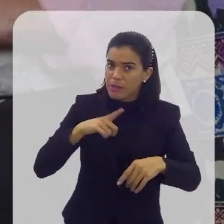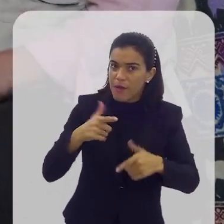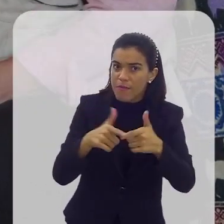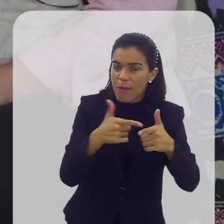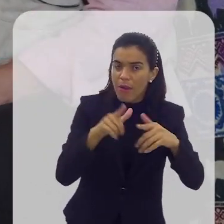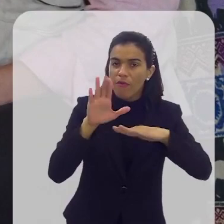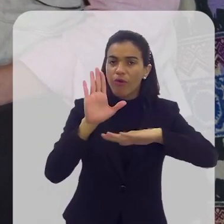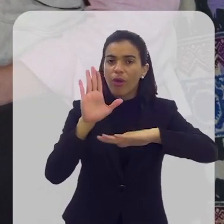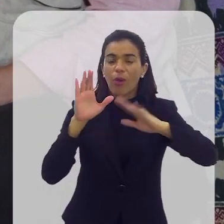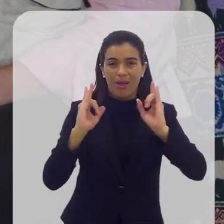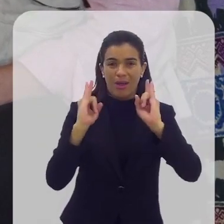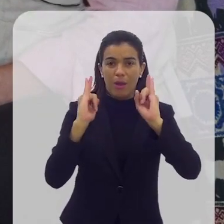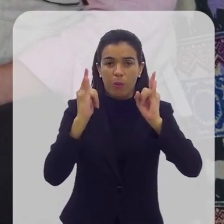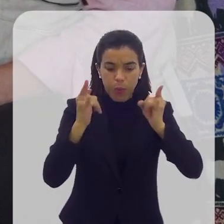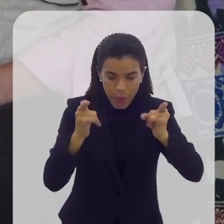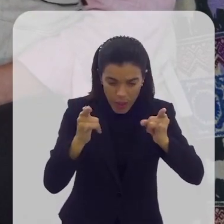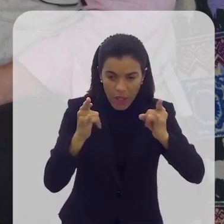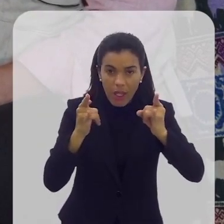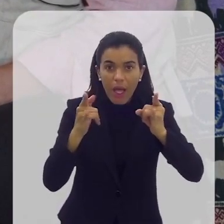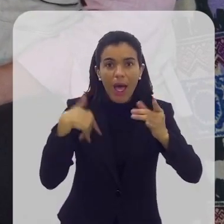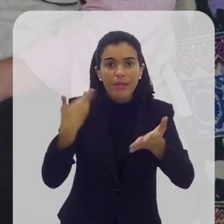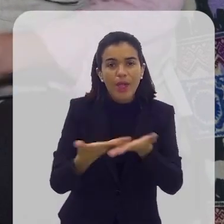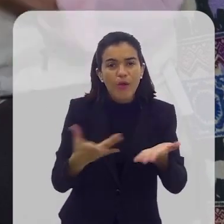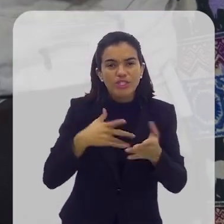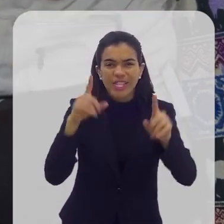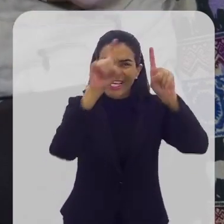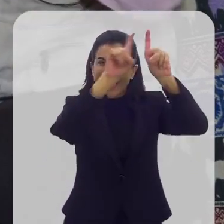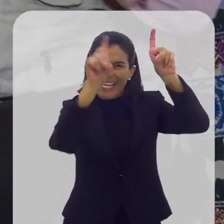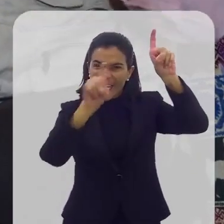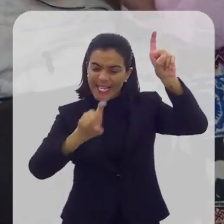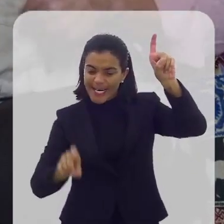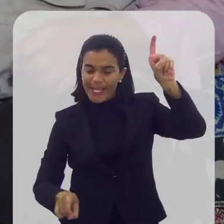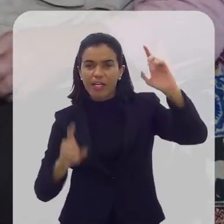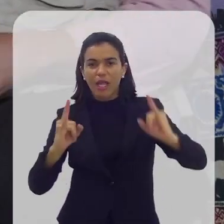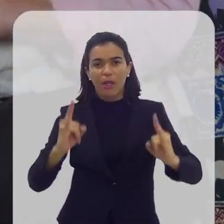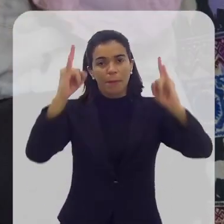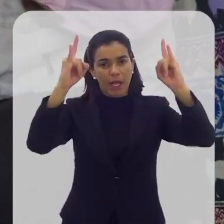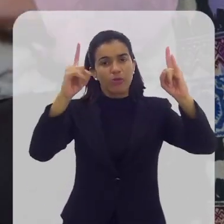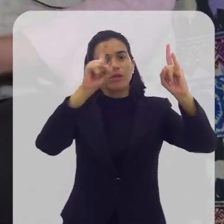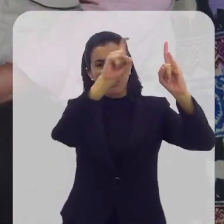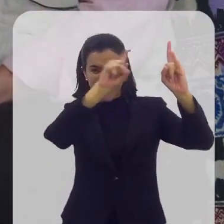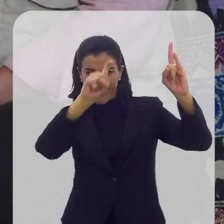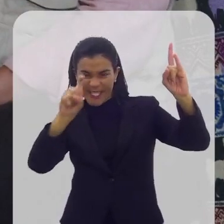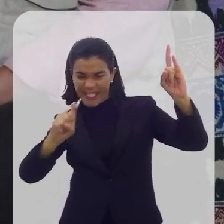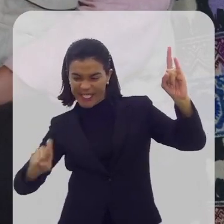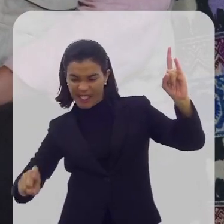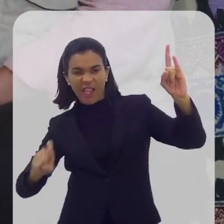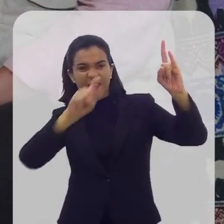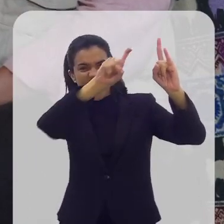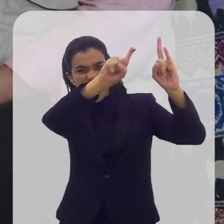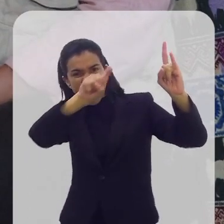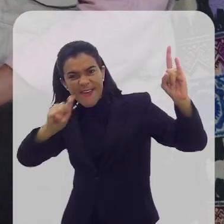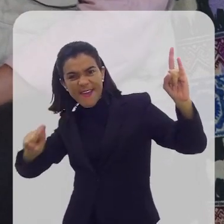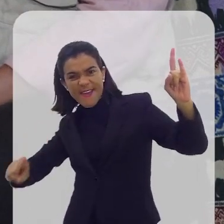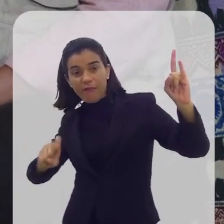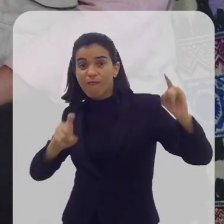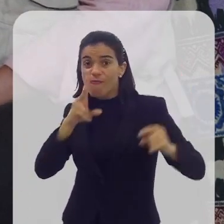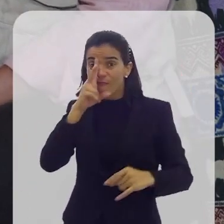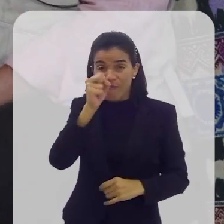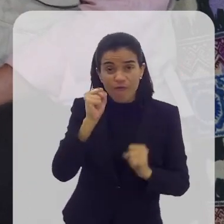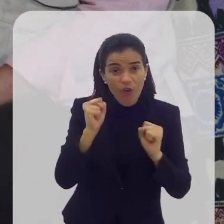museu, podemos observar construções que contam um pouquinho mais da nossa história. E esse bairro ficou nobre, eu diria,